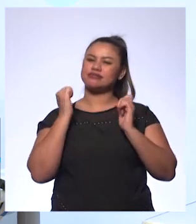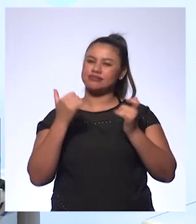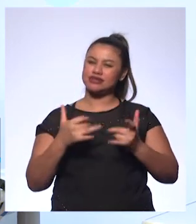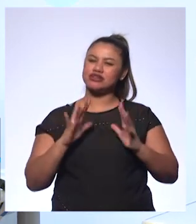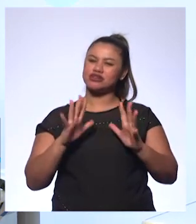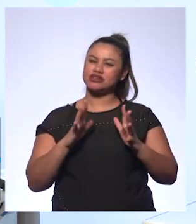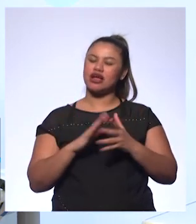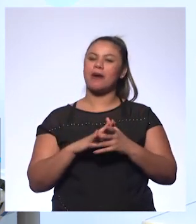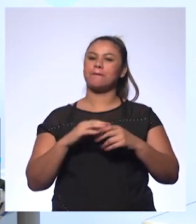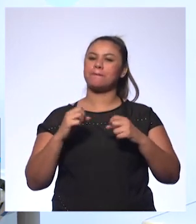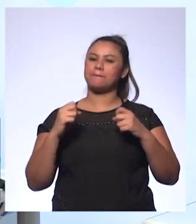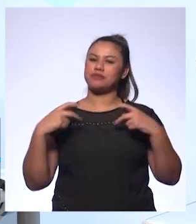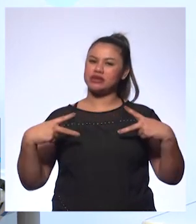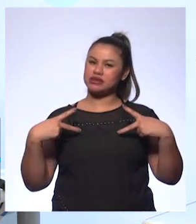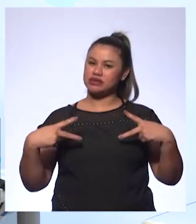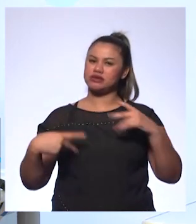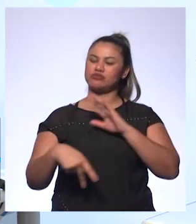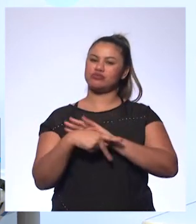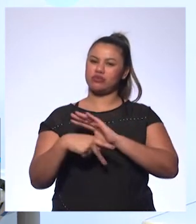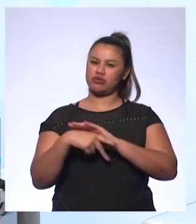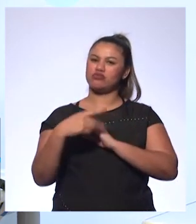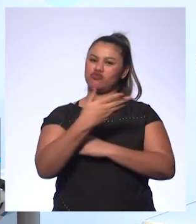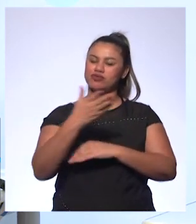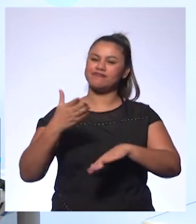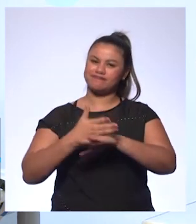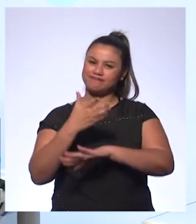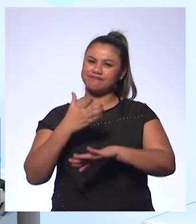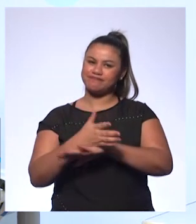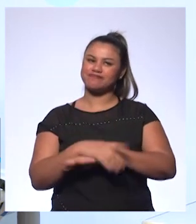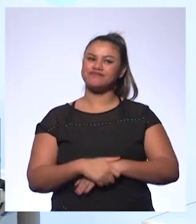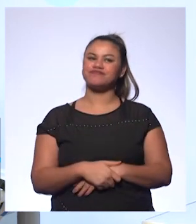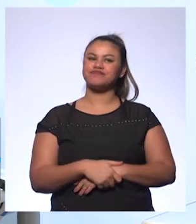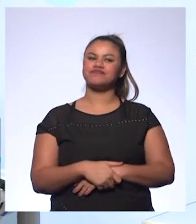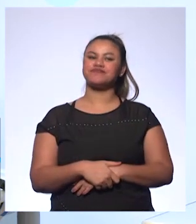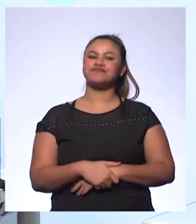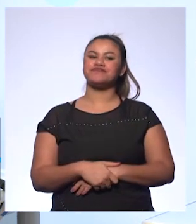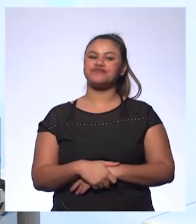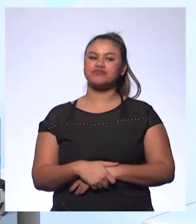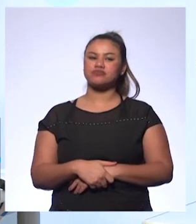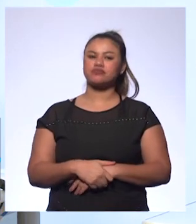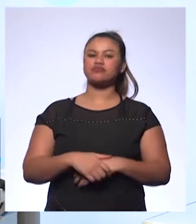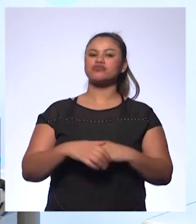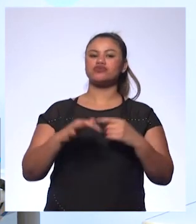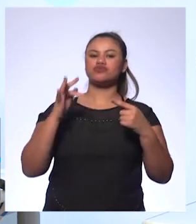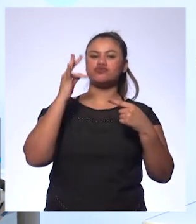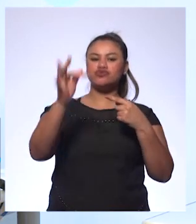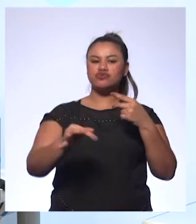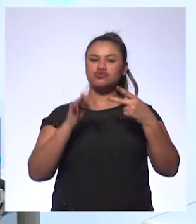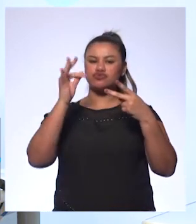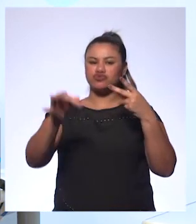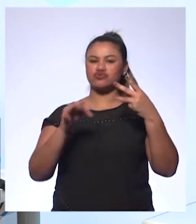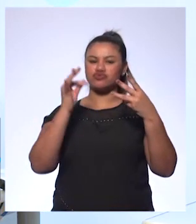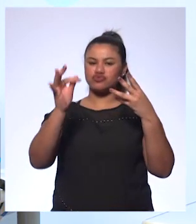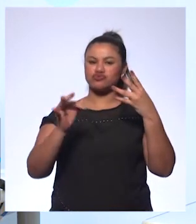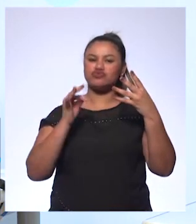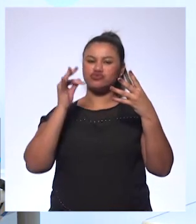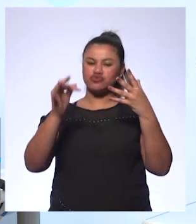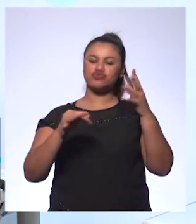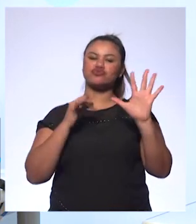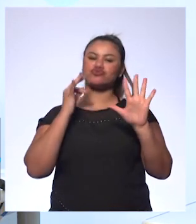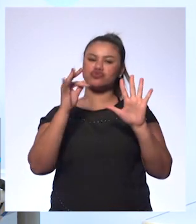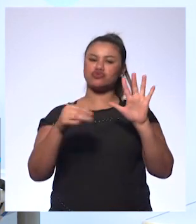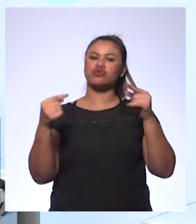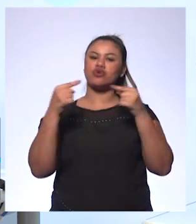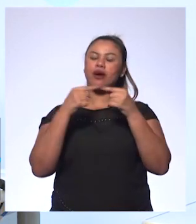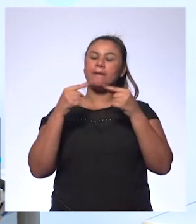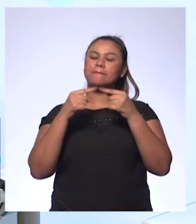aulas anteriores que coloquei o link para vocês sobre o elenco e Chuck então a gente começa sempre com o ilpi que é um erro